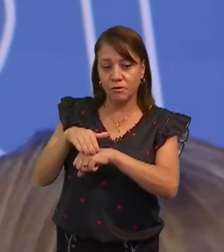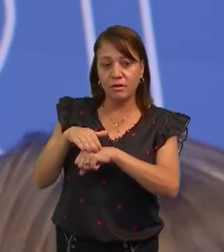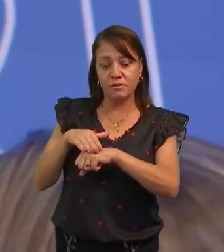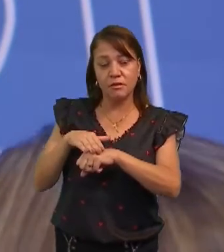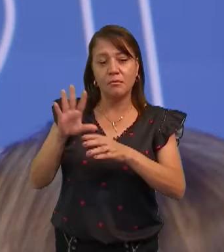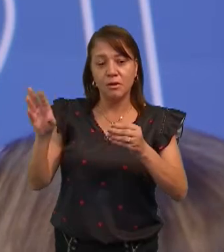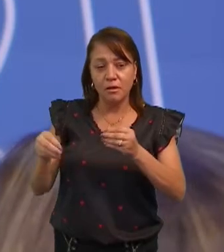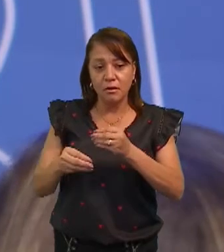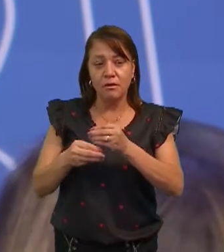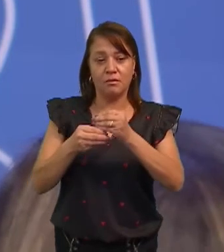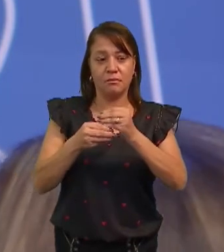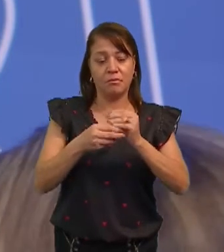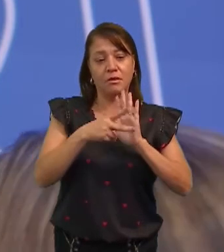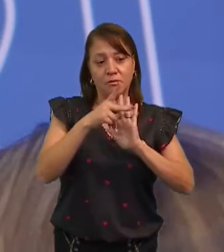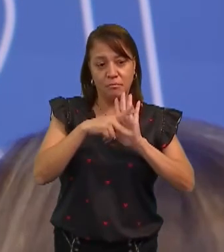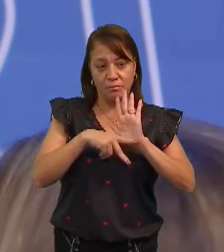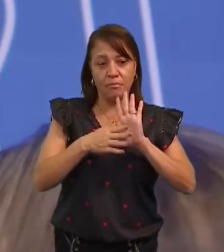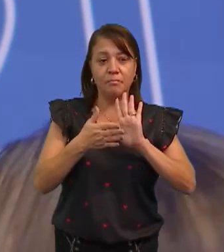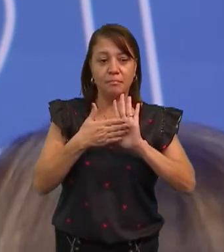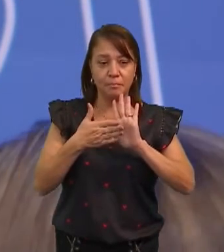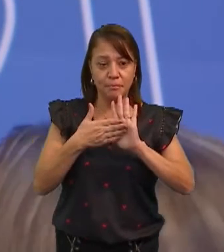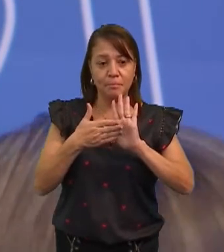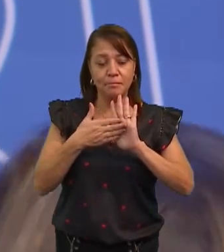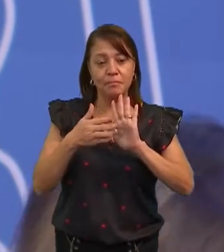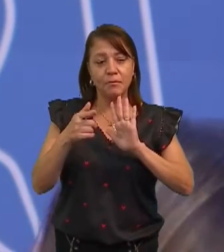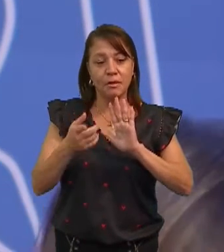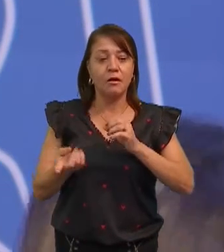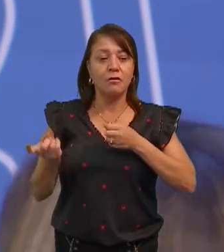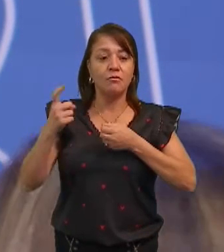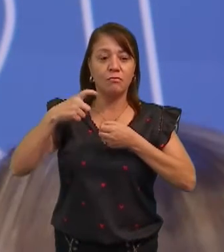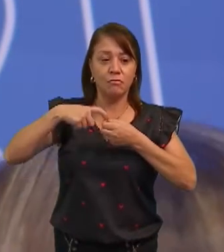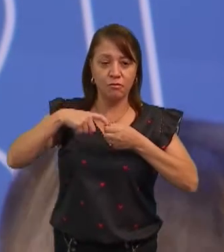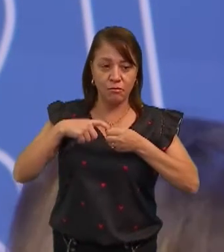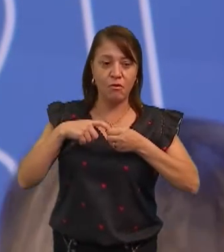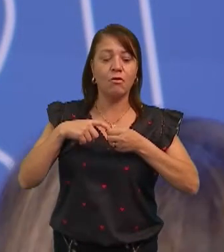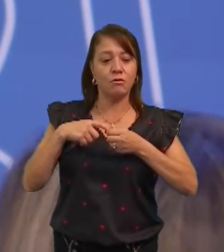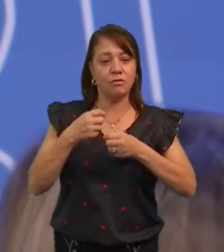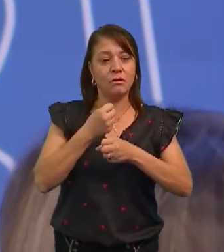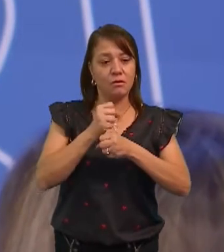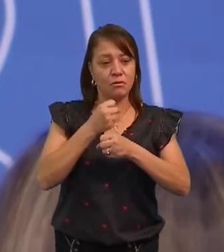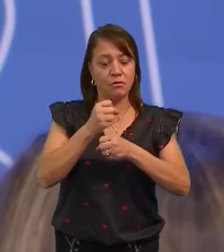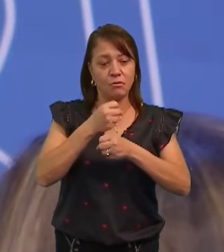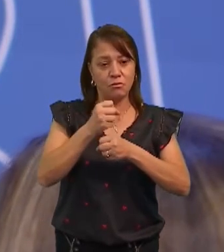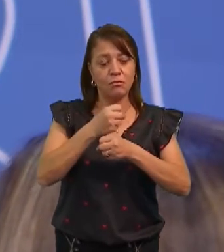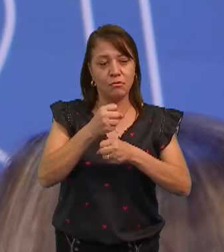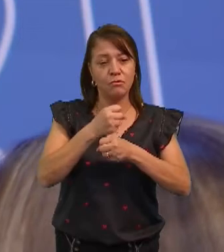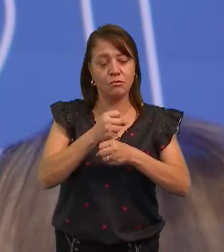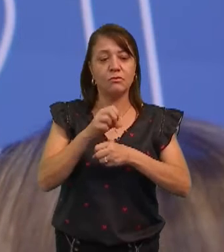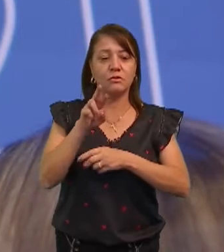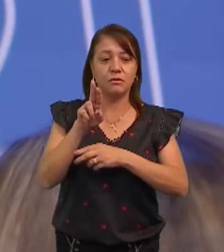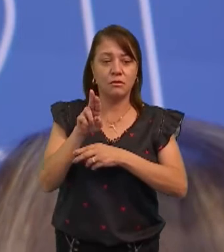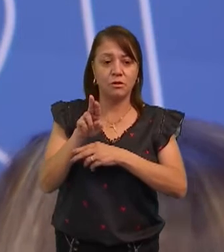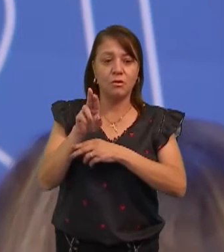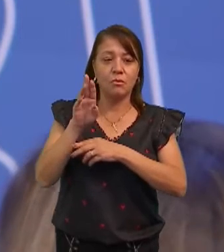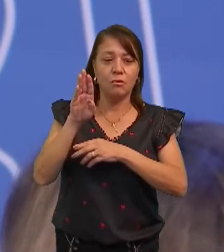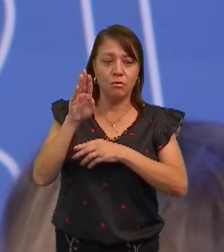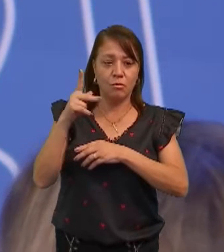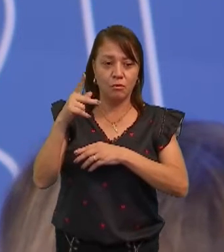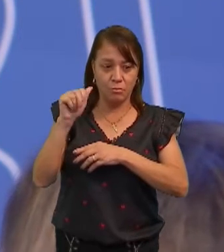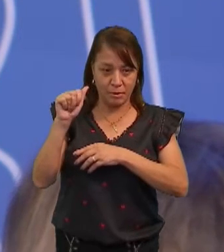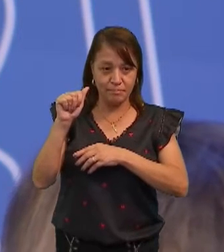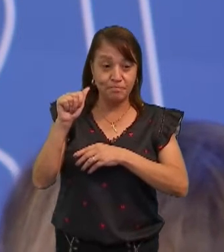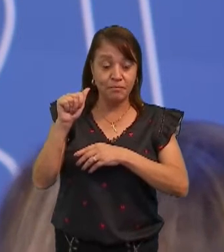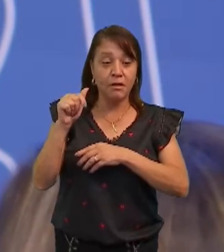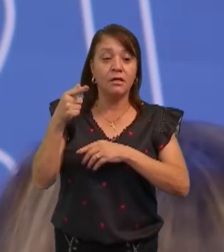emenda parlamentar para a gente voltar na construção dessas unidades básicas de saúde especificamente São Benedito e também